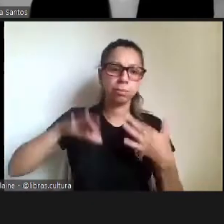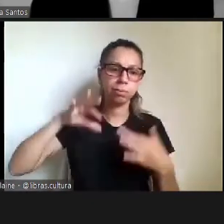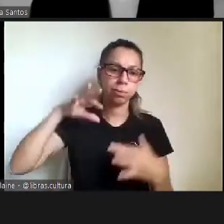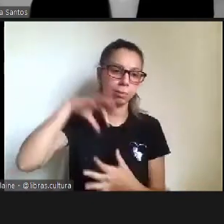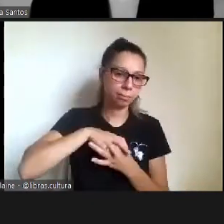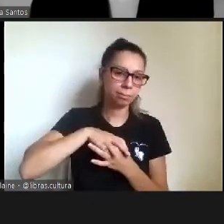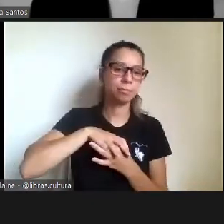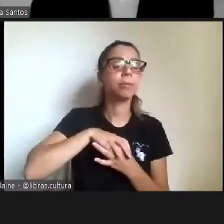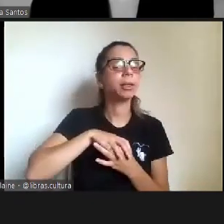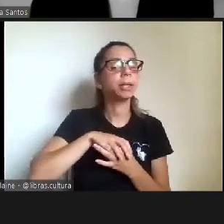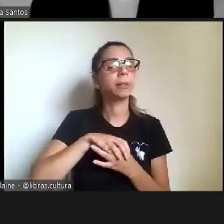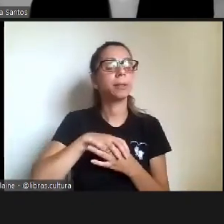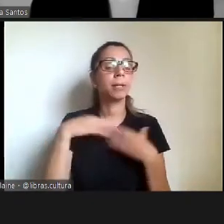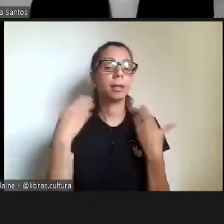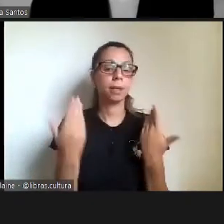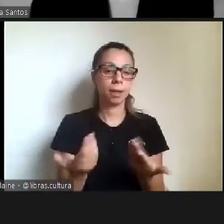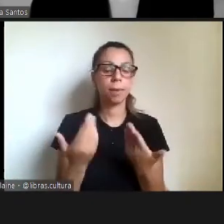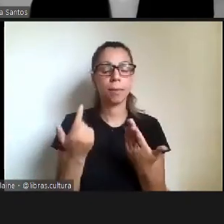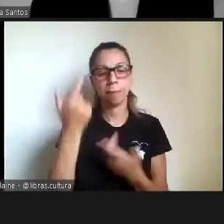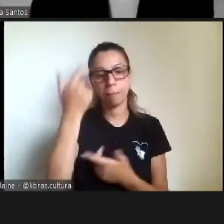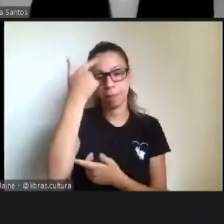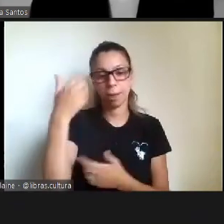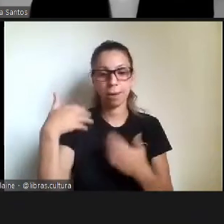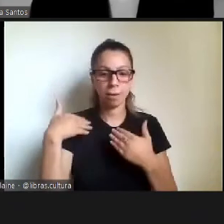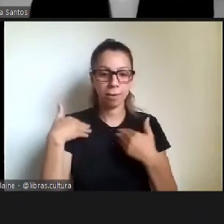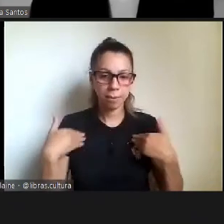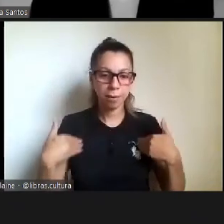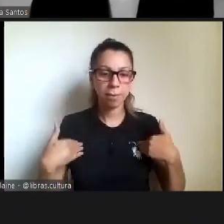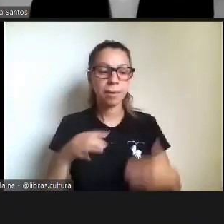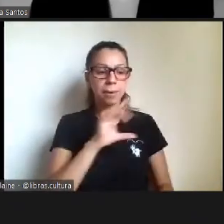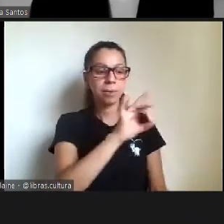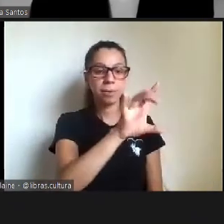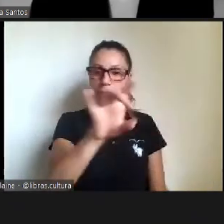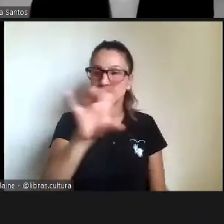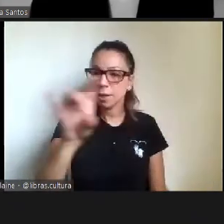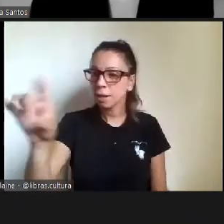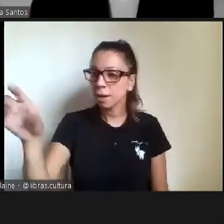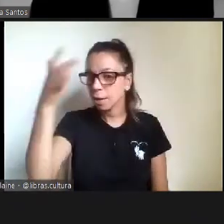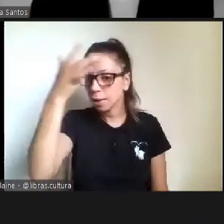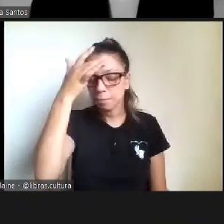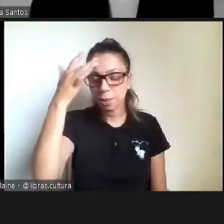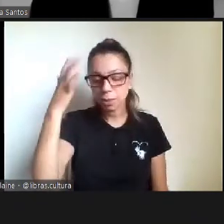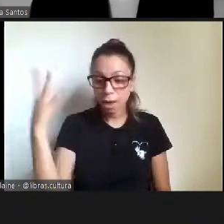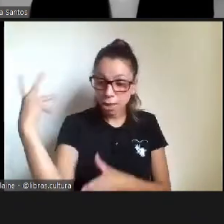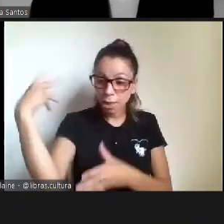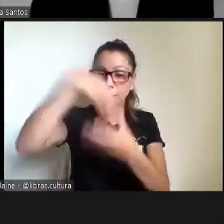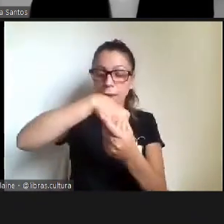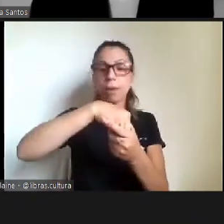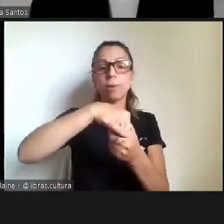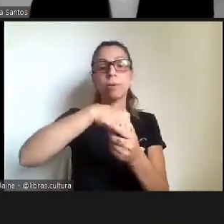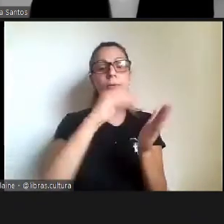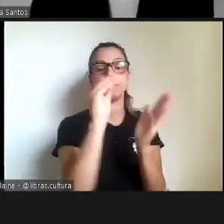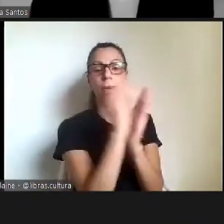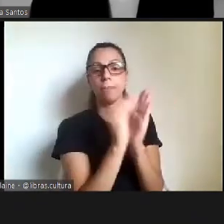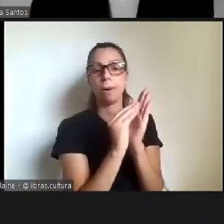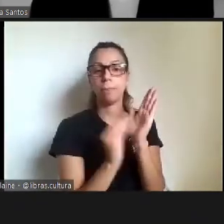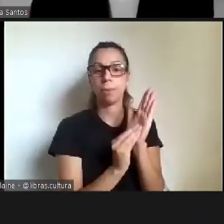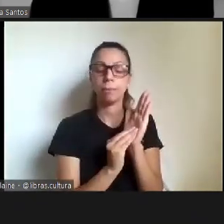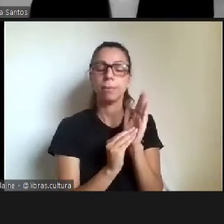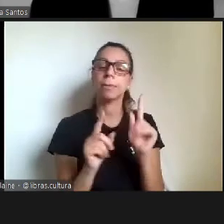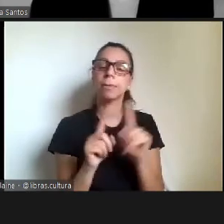o pensamento estético de cada um exposto ali, mas muito...